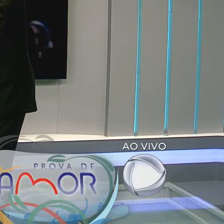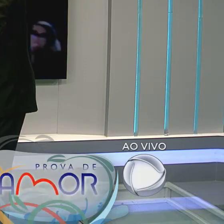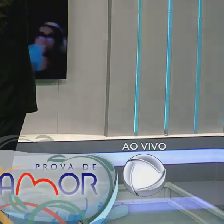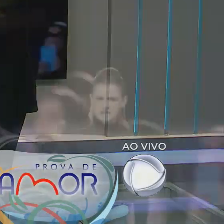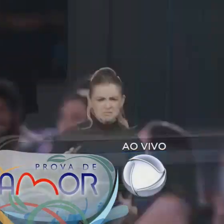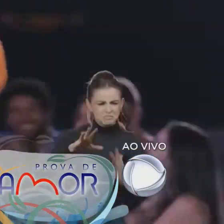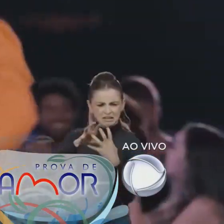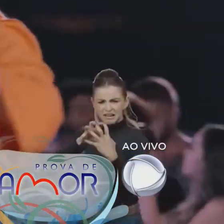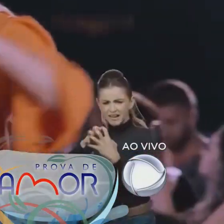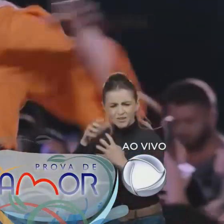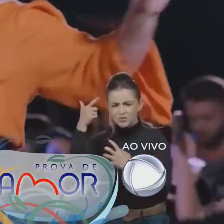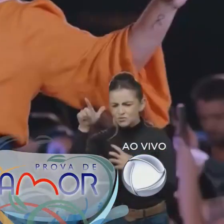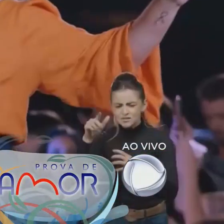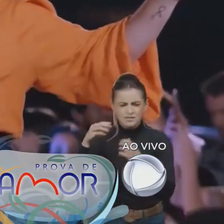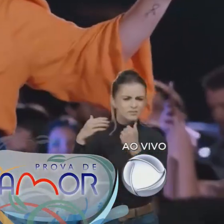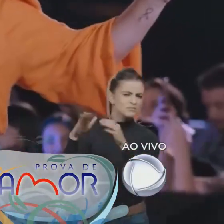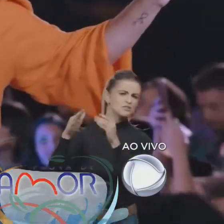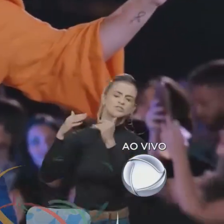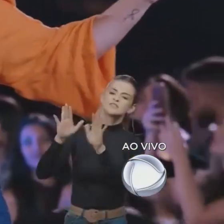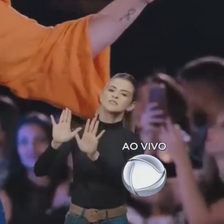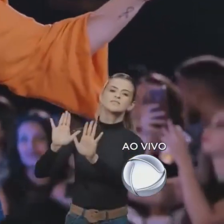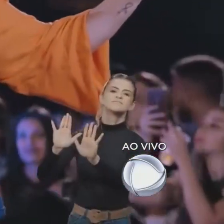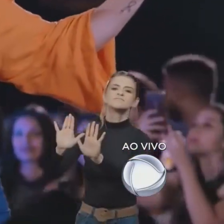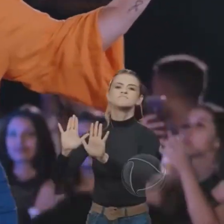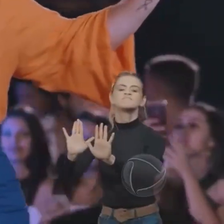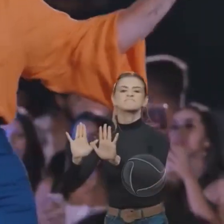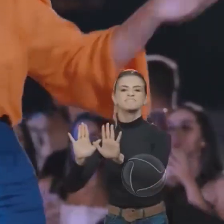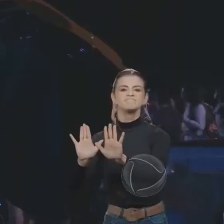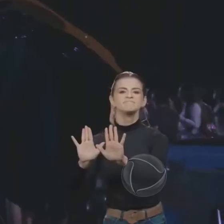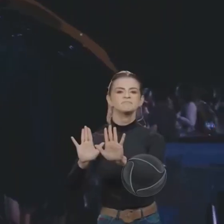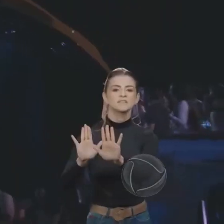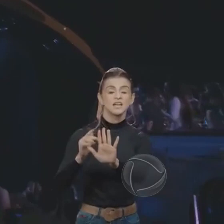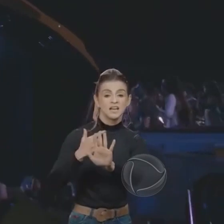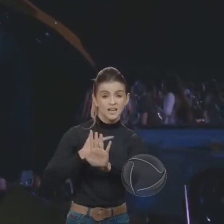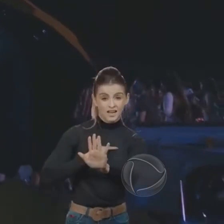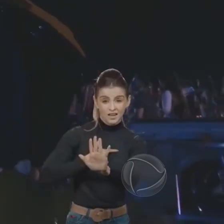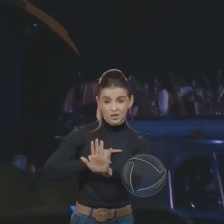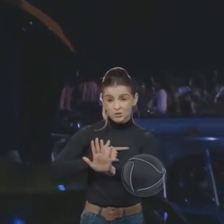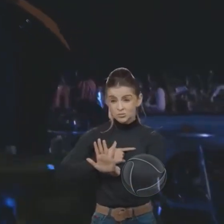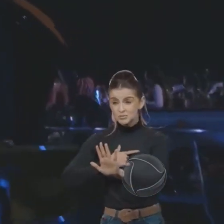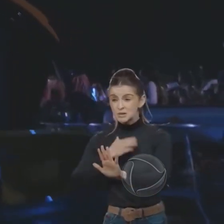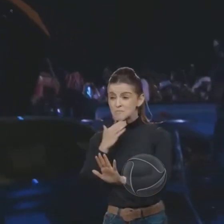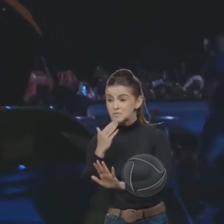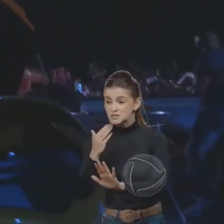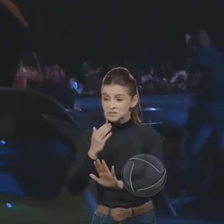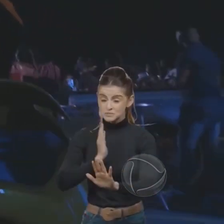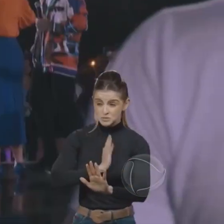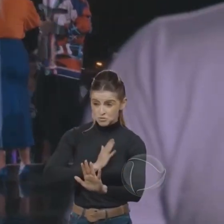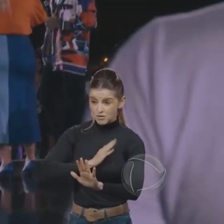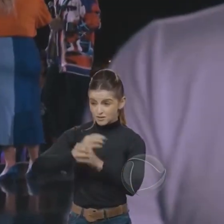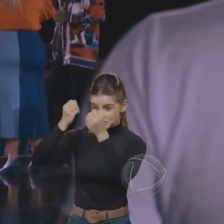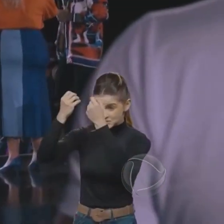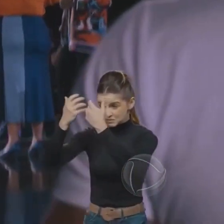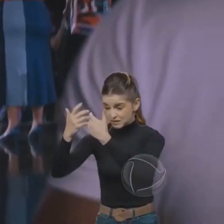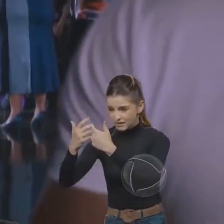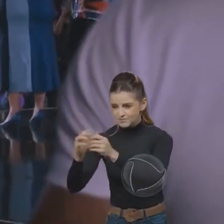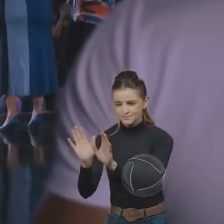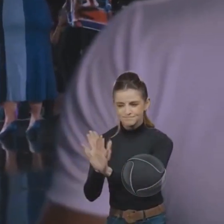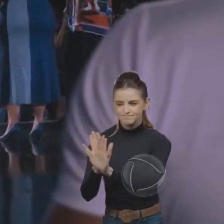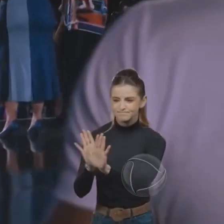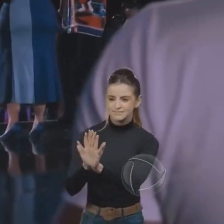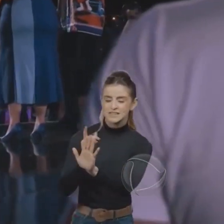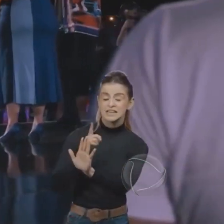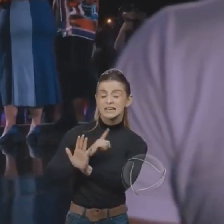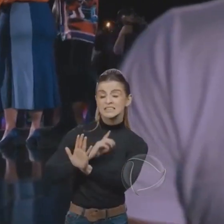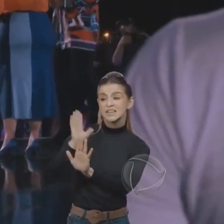Sem crise eu aguento o tranco, de boa vai lá. Quem sou eu pra pedir pro seu coração se explicar?